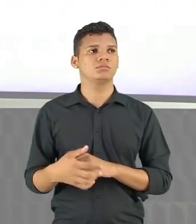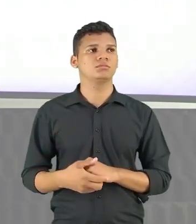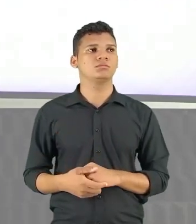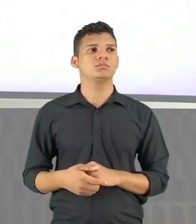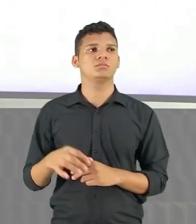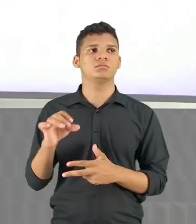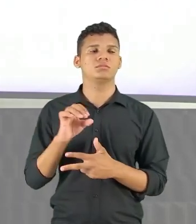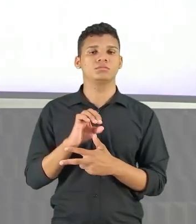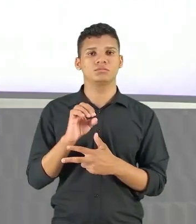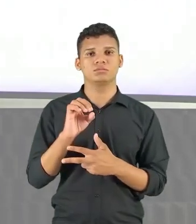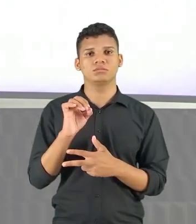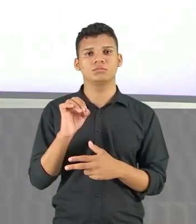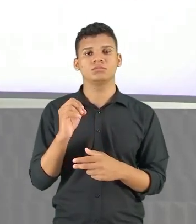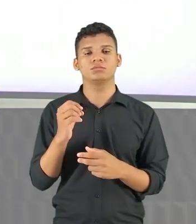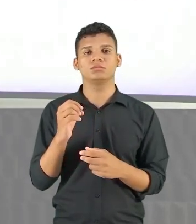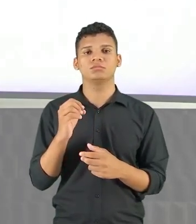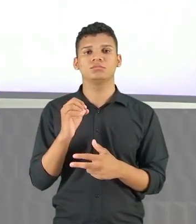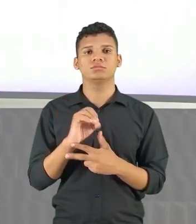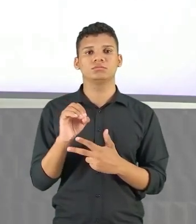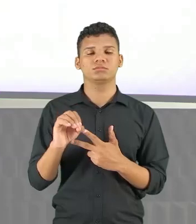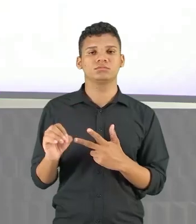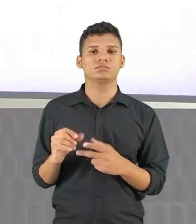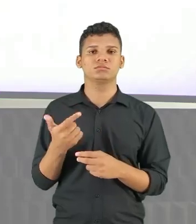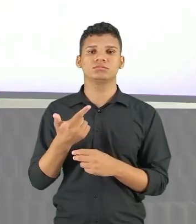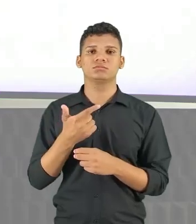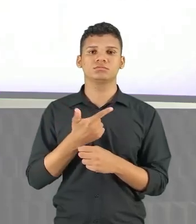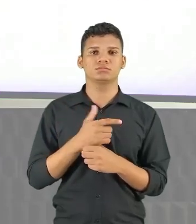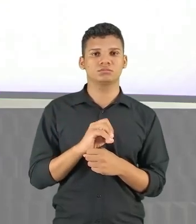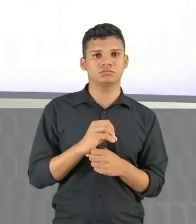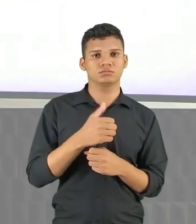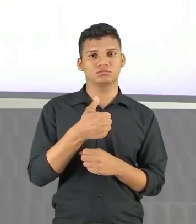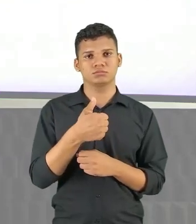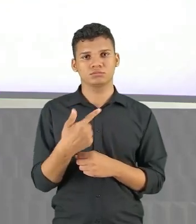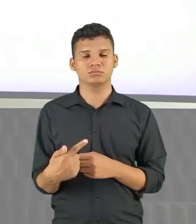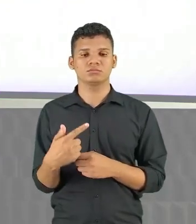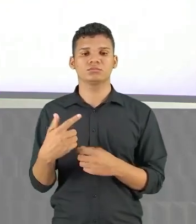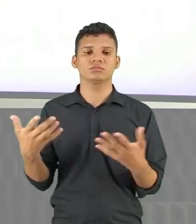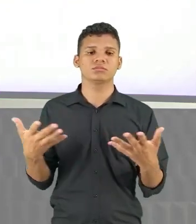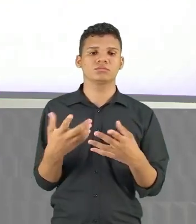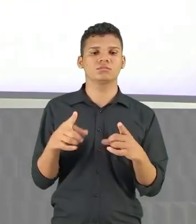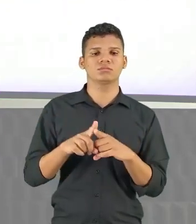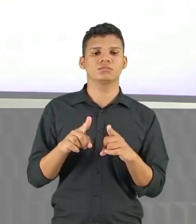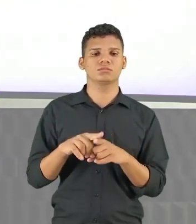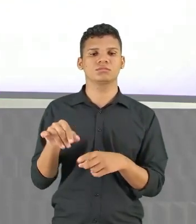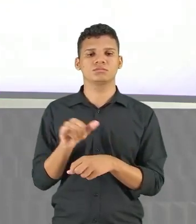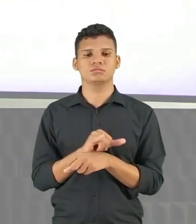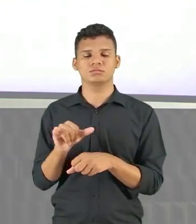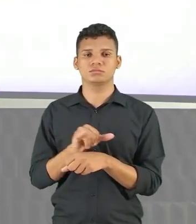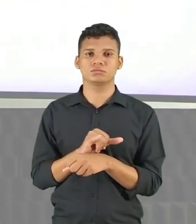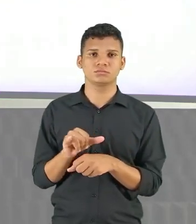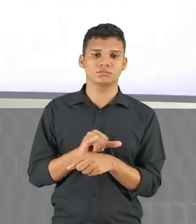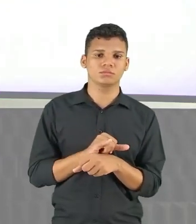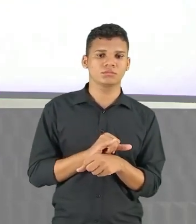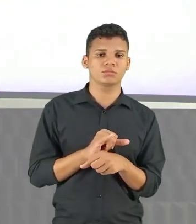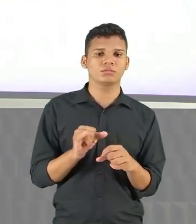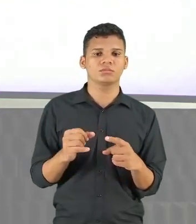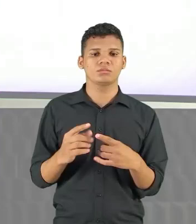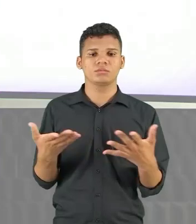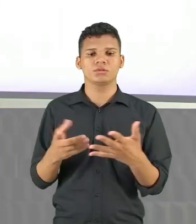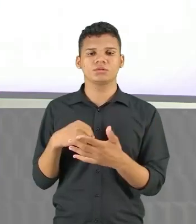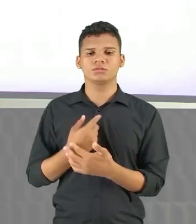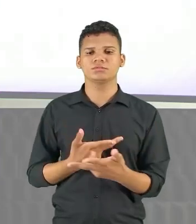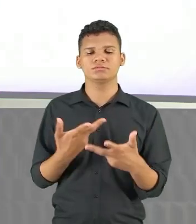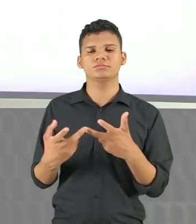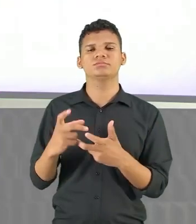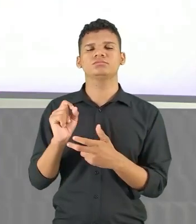Enem 2017, aqui já é um texto que vem mais tratando dessa perspectiva de estratégia argumentativa, né? Vamos ver